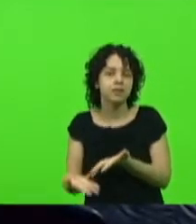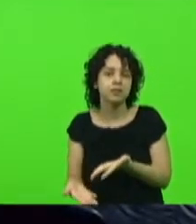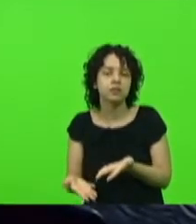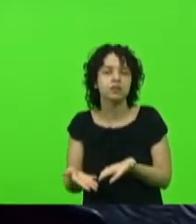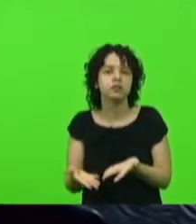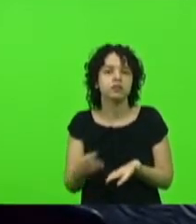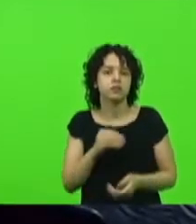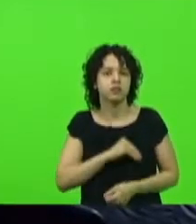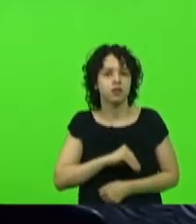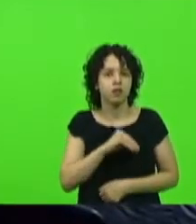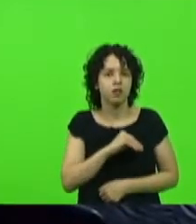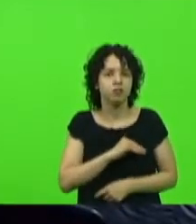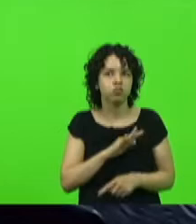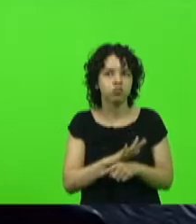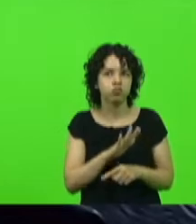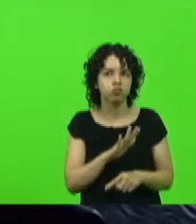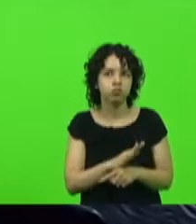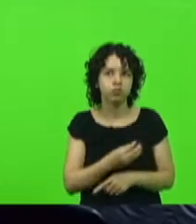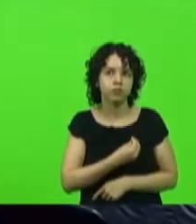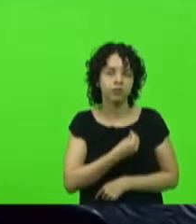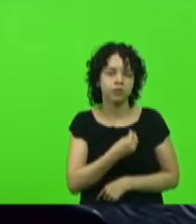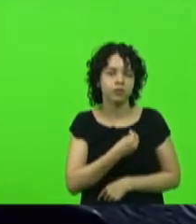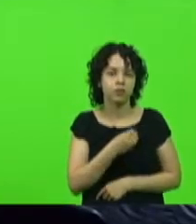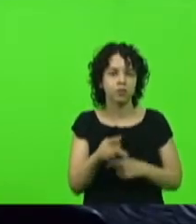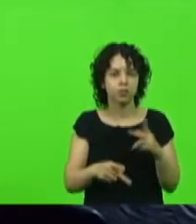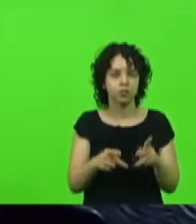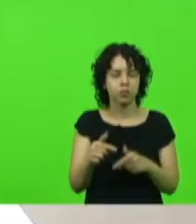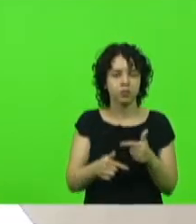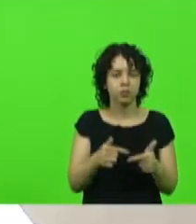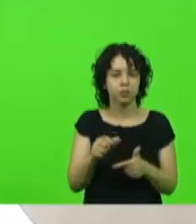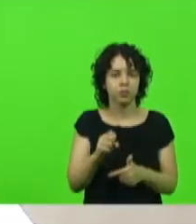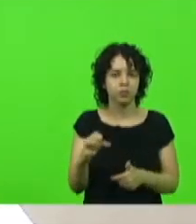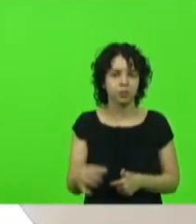no custo de vida também dos trabalhadores catarinenses. Muito obrigado.